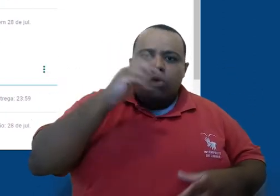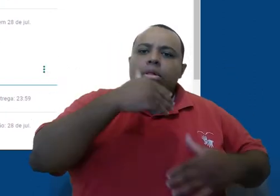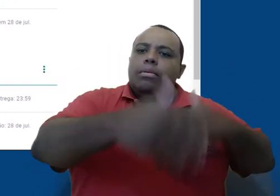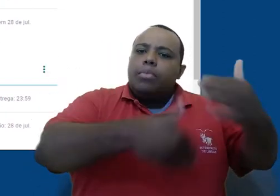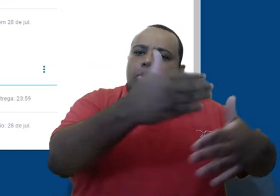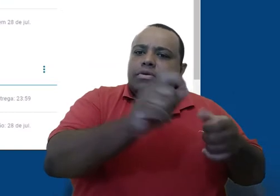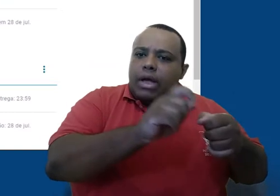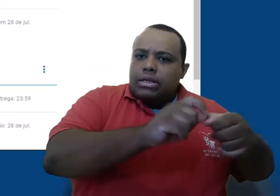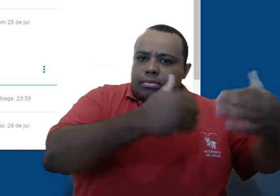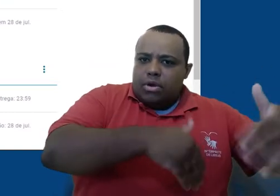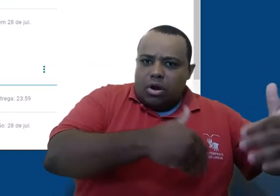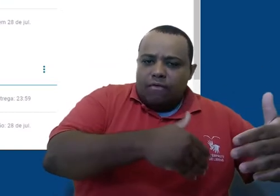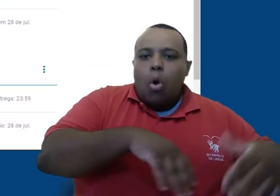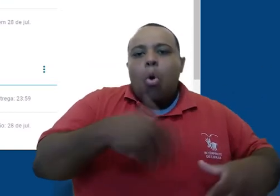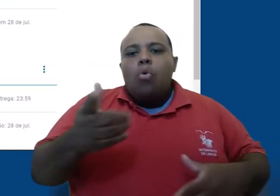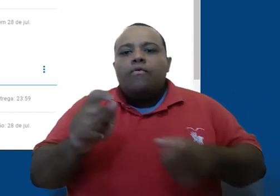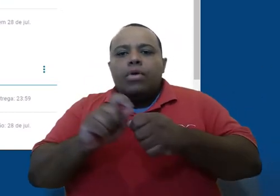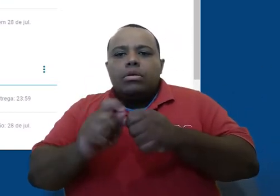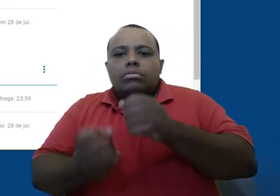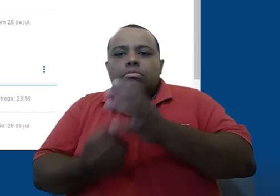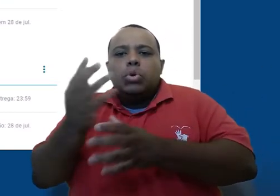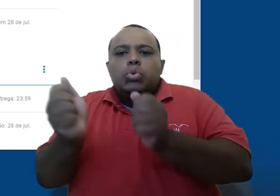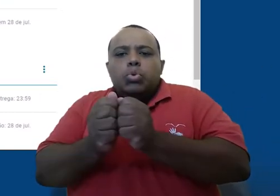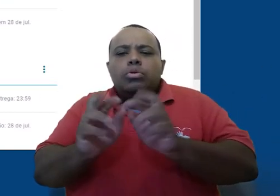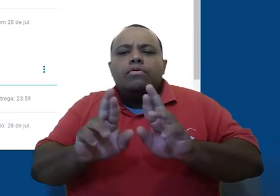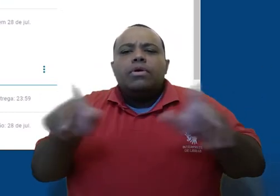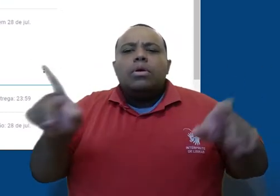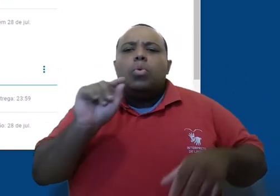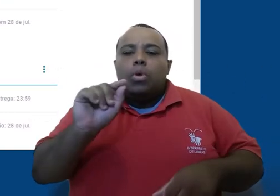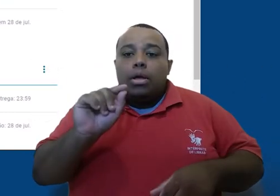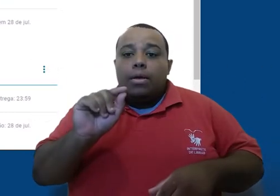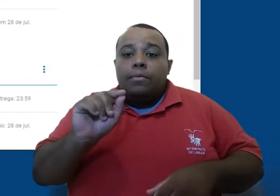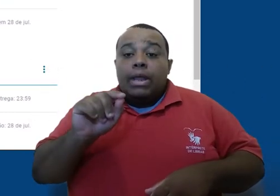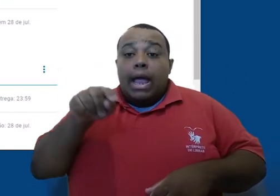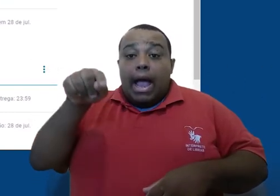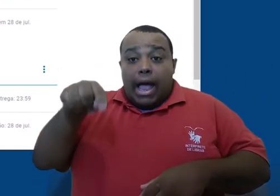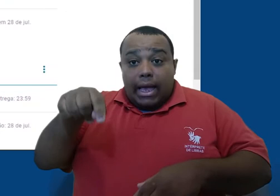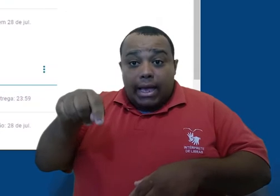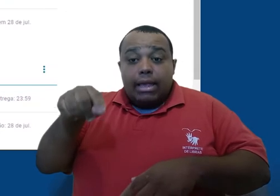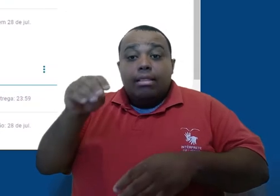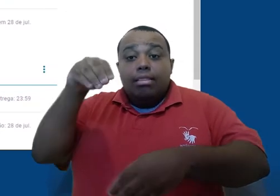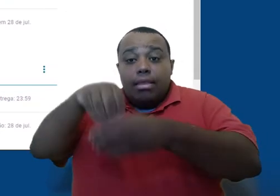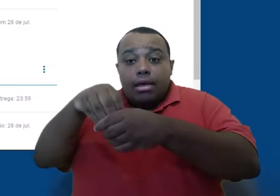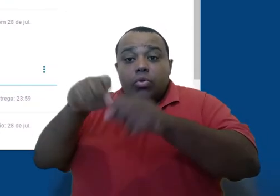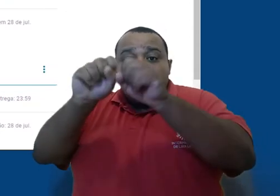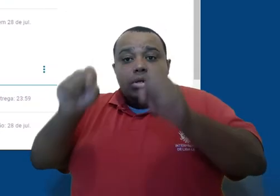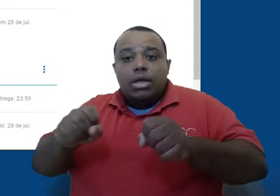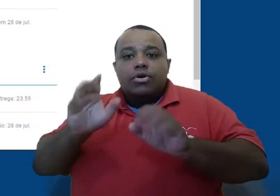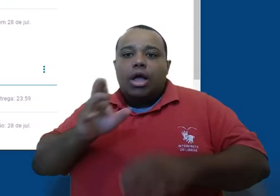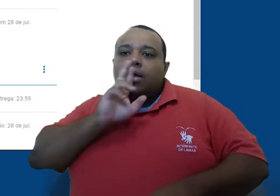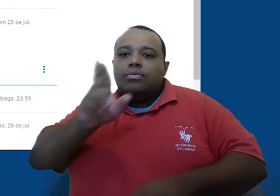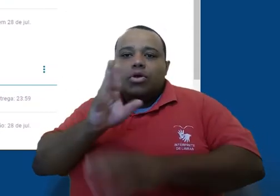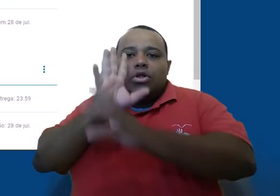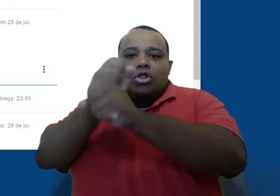entre a opção de atividade com teste que já vem o formulário atividade com teste já entregue os resultados do formulário com sistema do Google